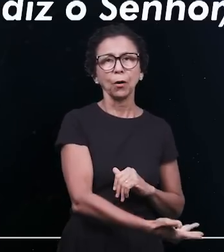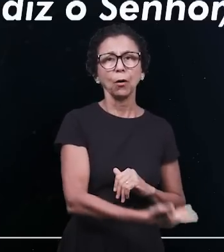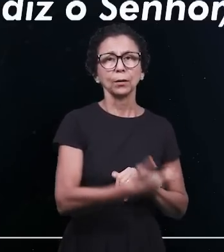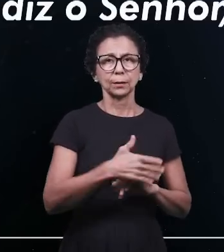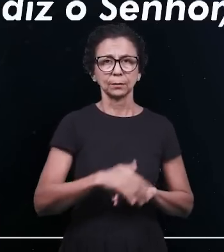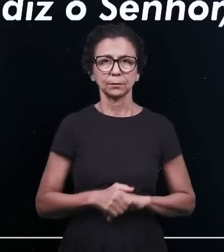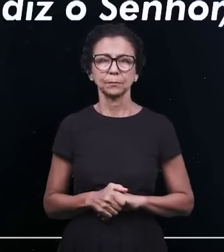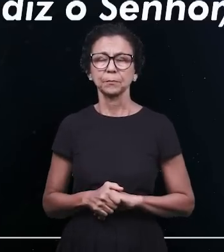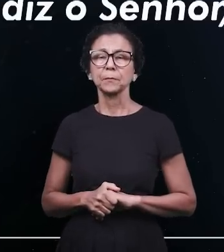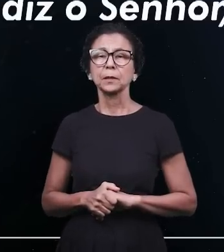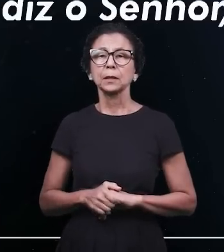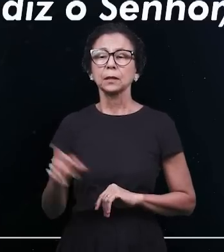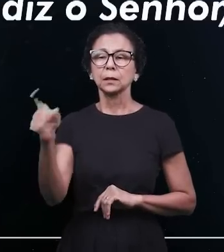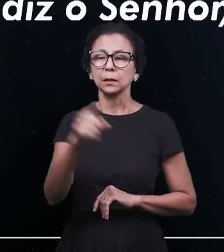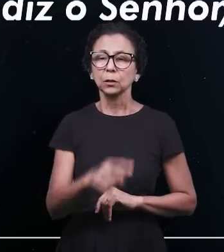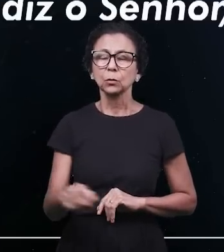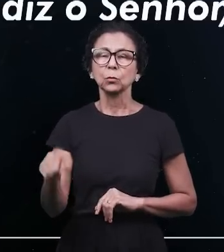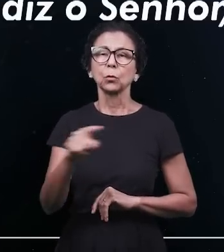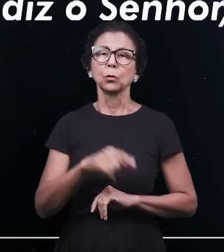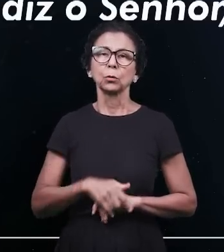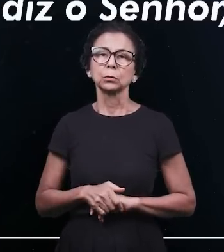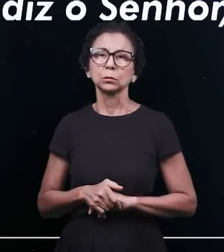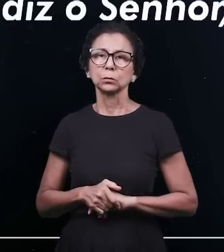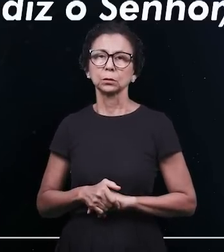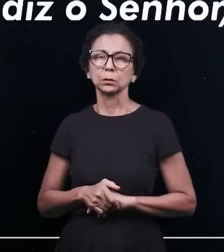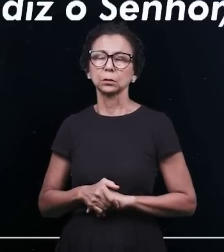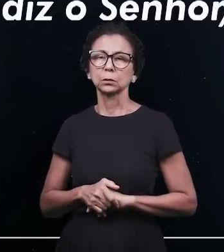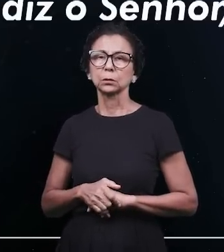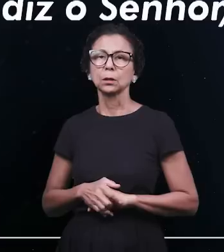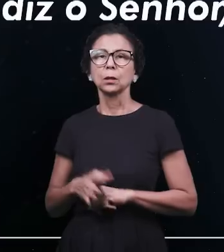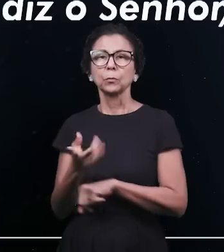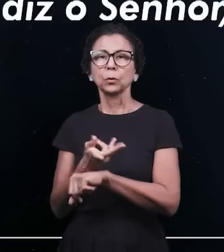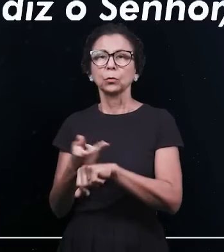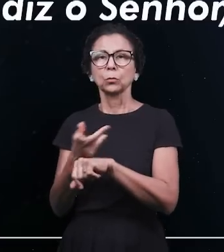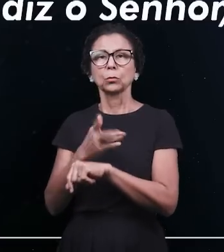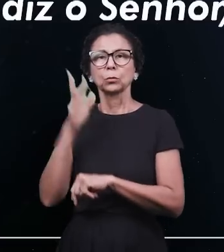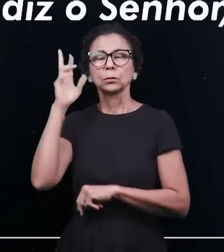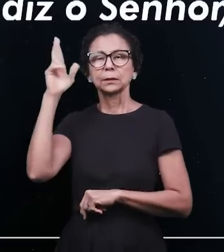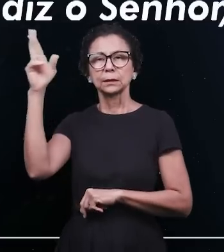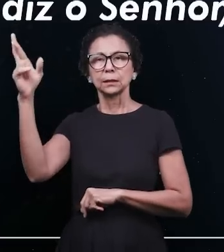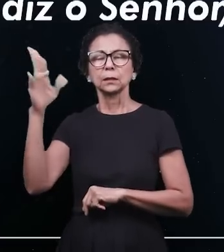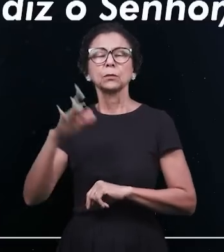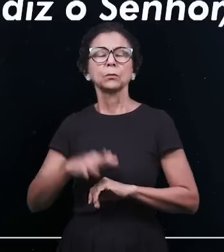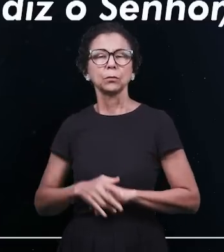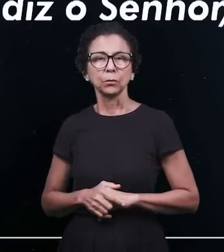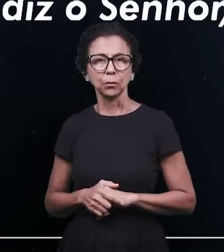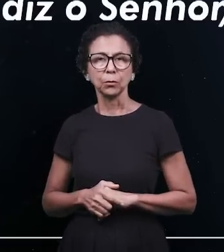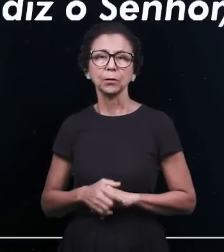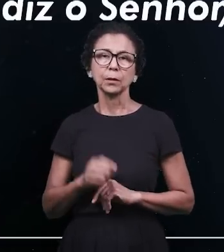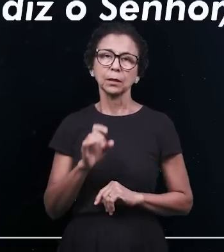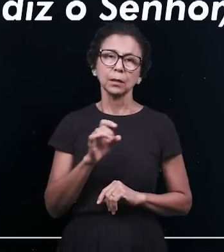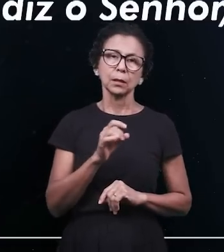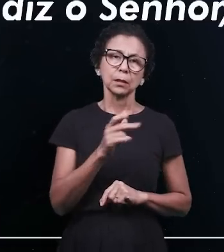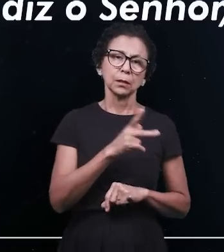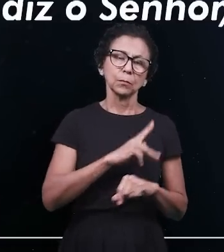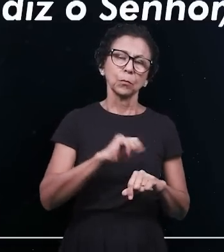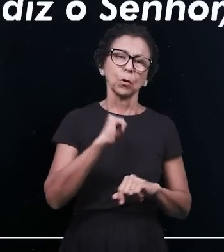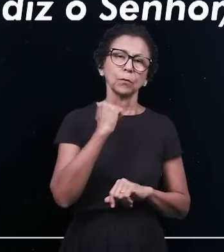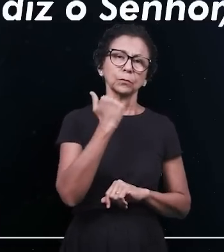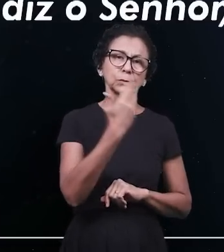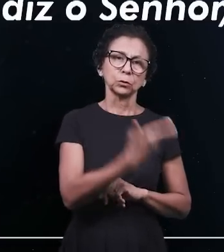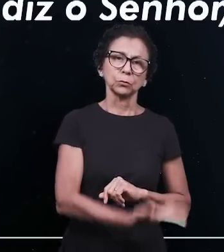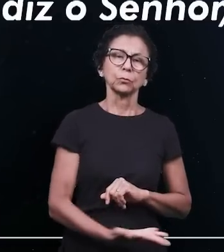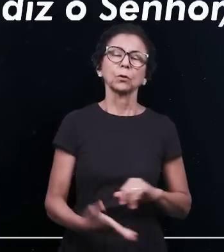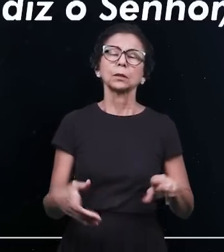dos homens busque ao Senhor e também todos os gentios sobre os quais o meu nome é invocado, diz o Senhor, que